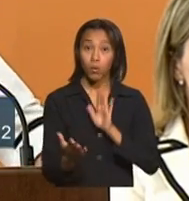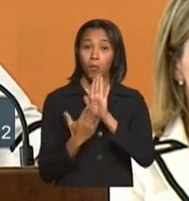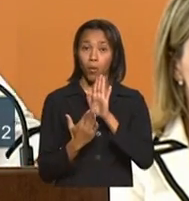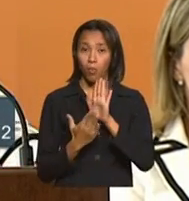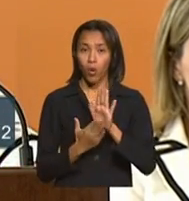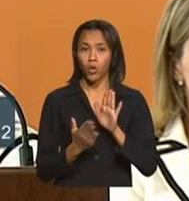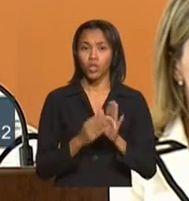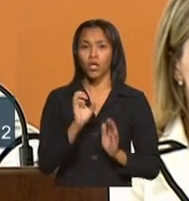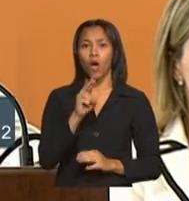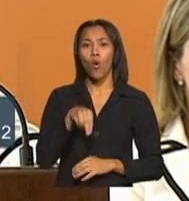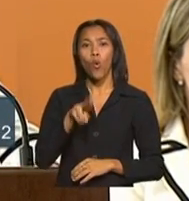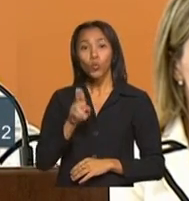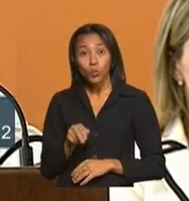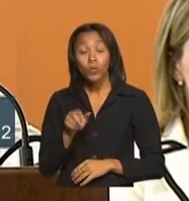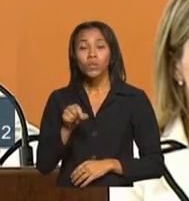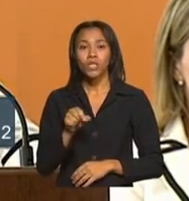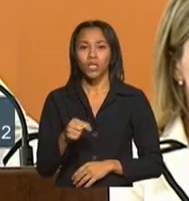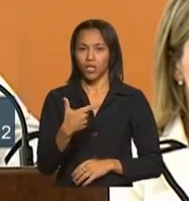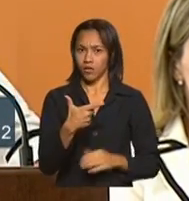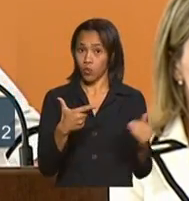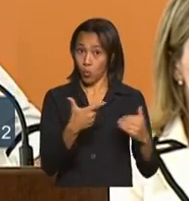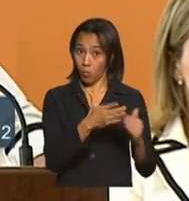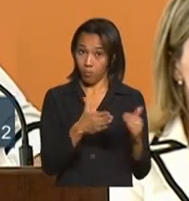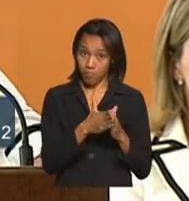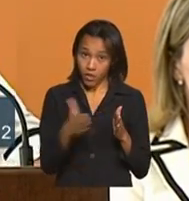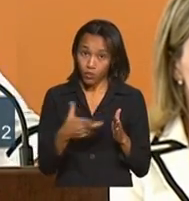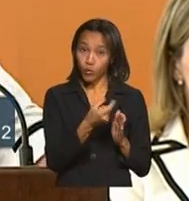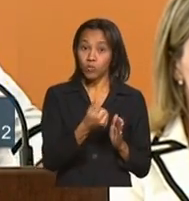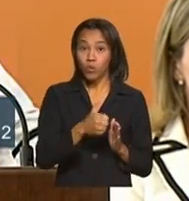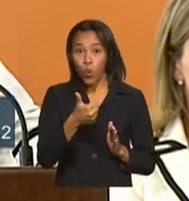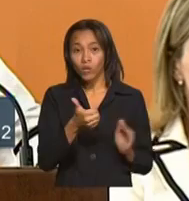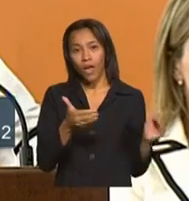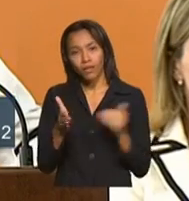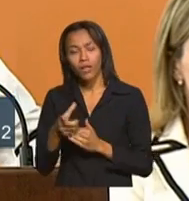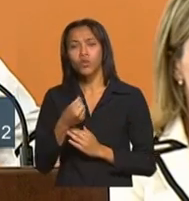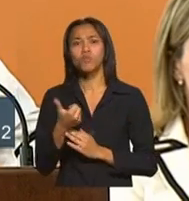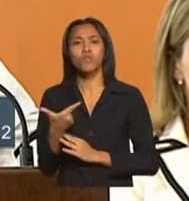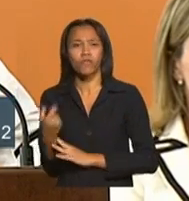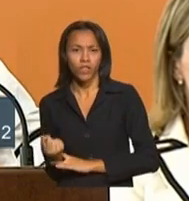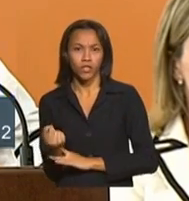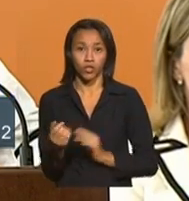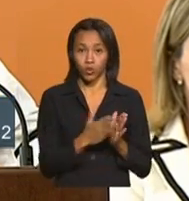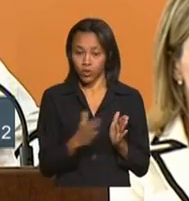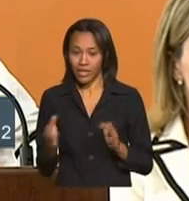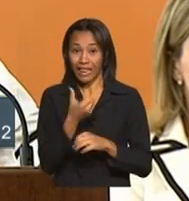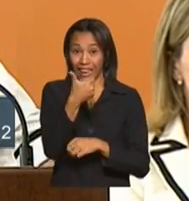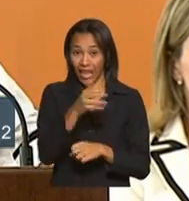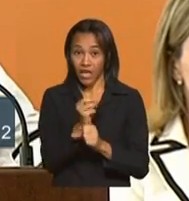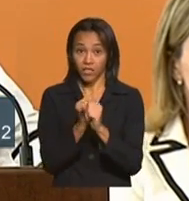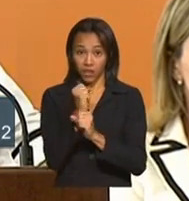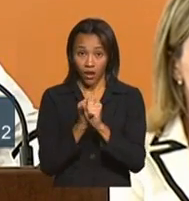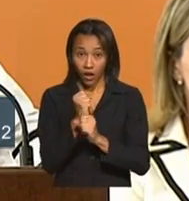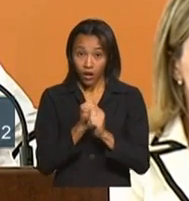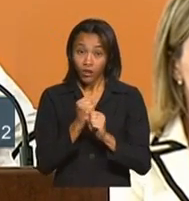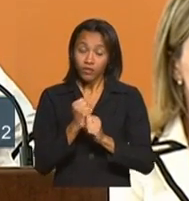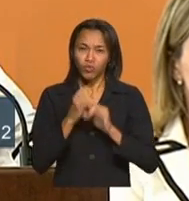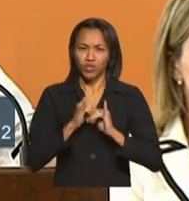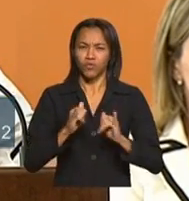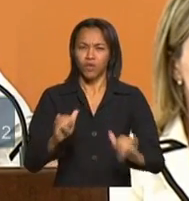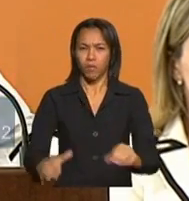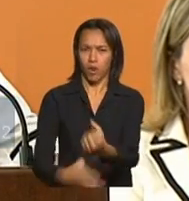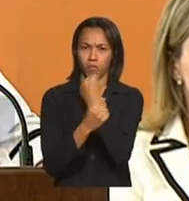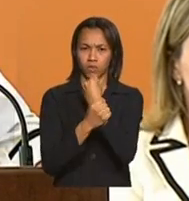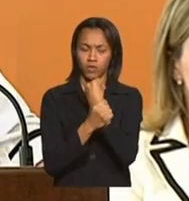ONU de fazer do período 2011 a 2020 a Década Mundial de Ação pela Segurança do